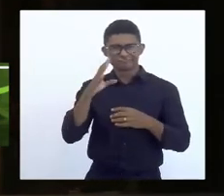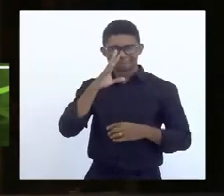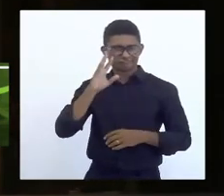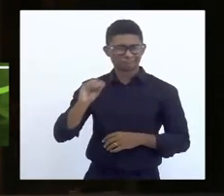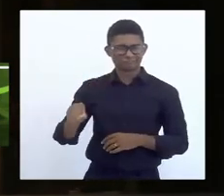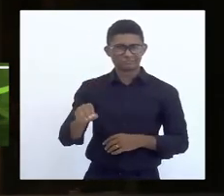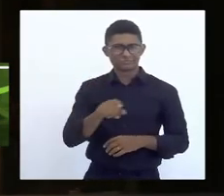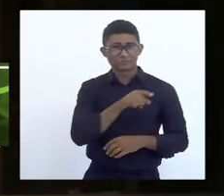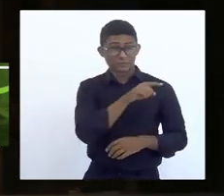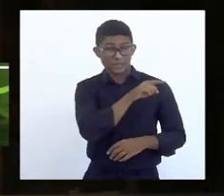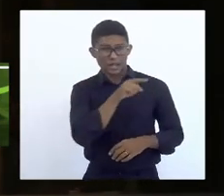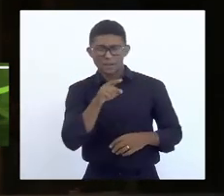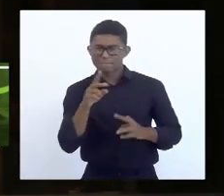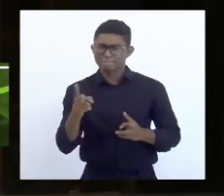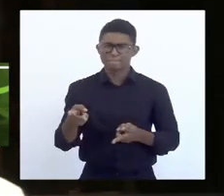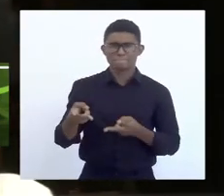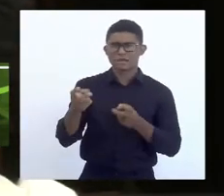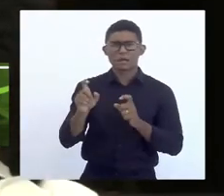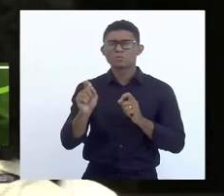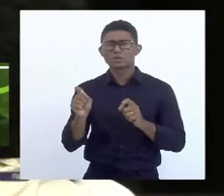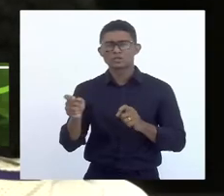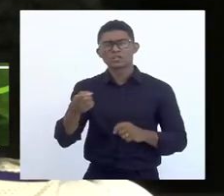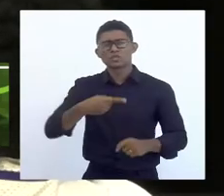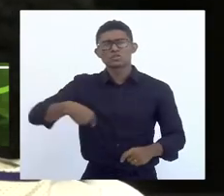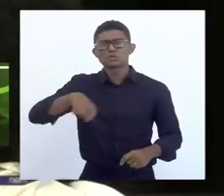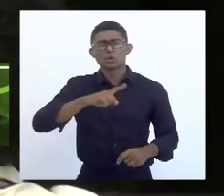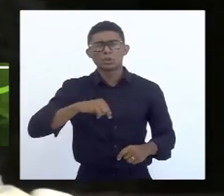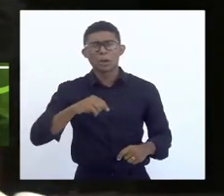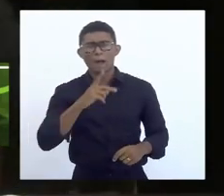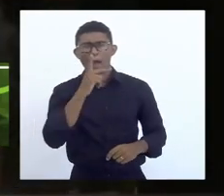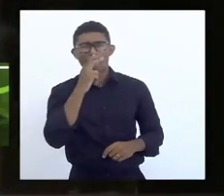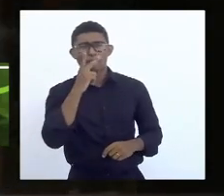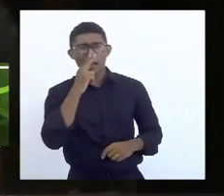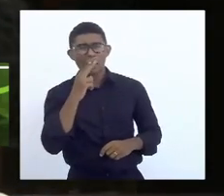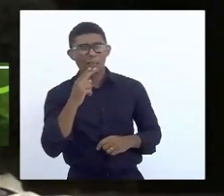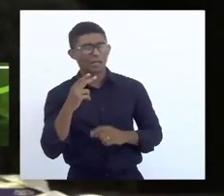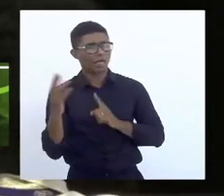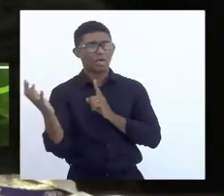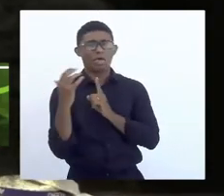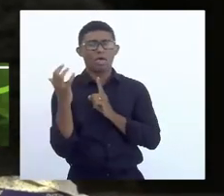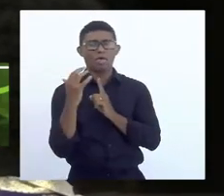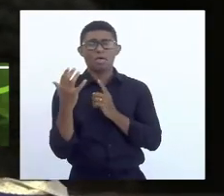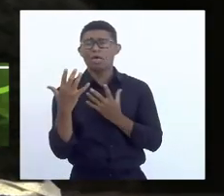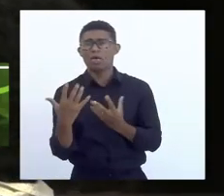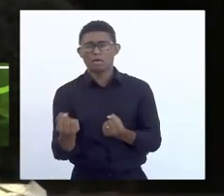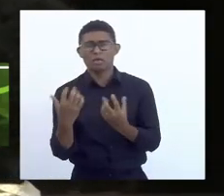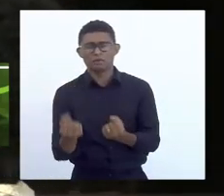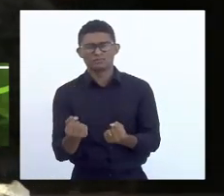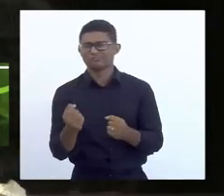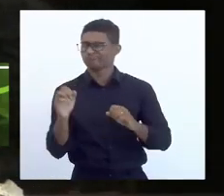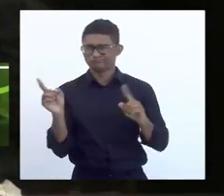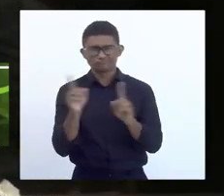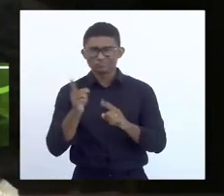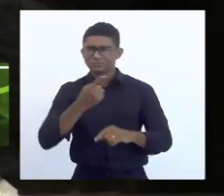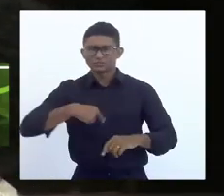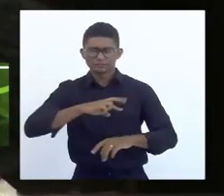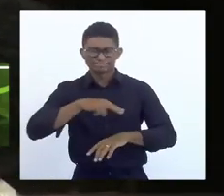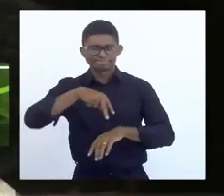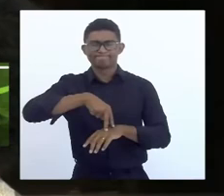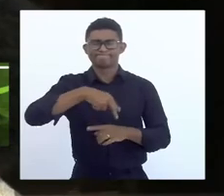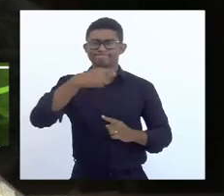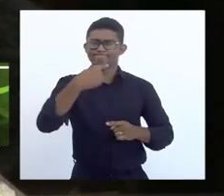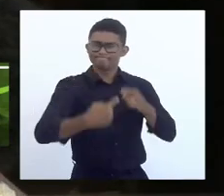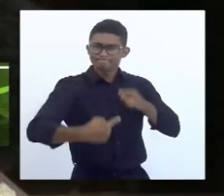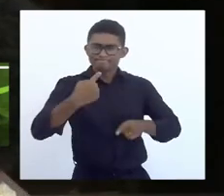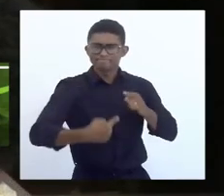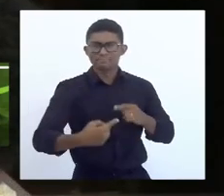não somos marionetes num debate político, num pleito político, e quando a gente está lá para fazer política e mostrar que a